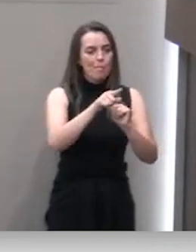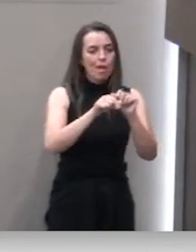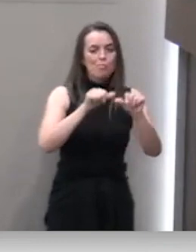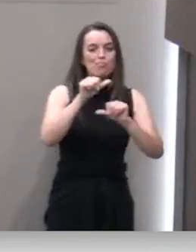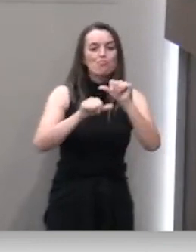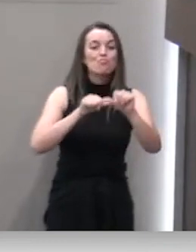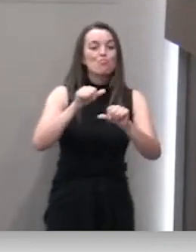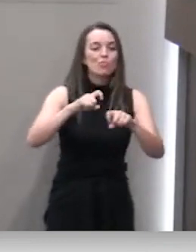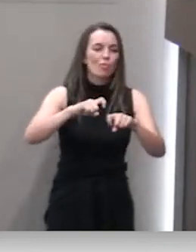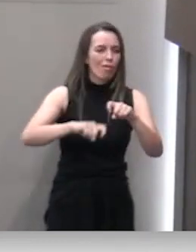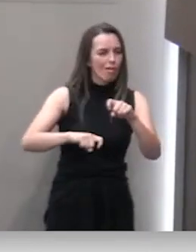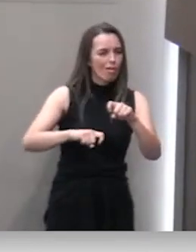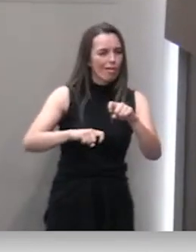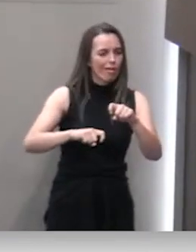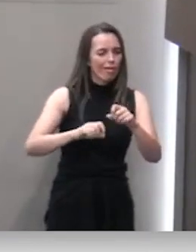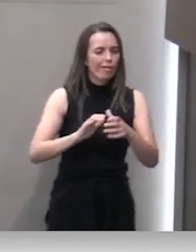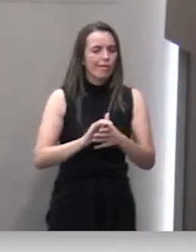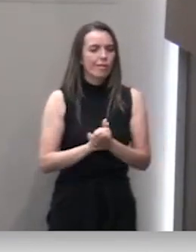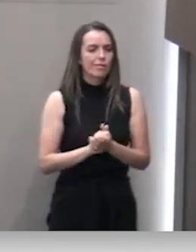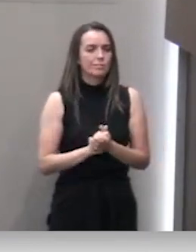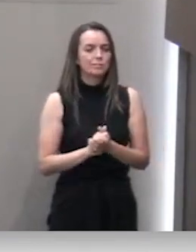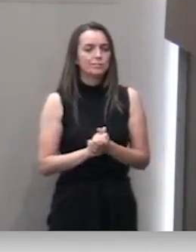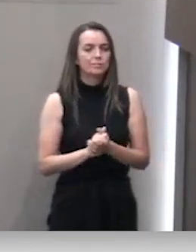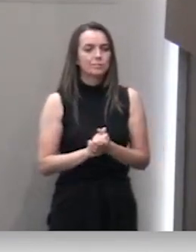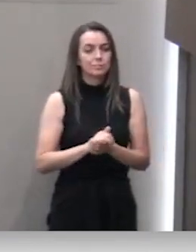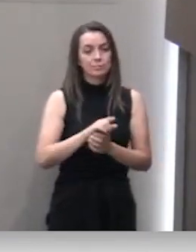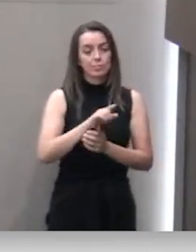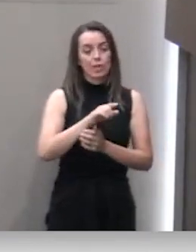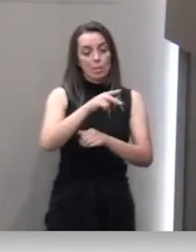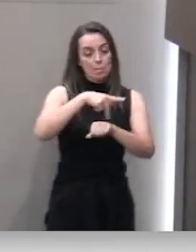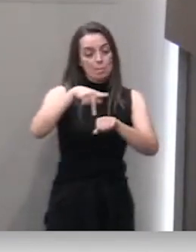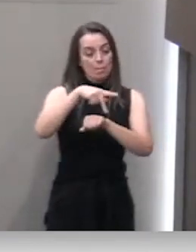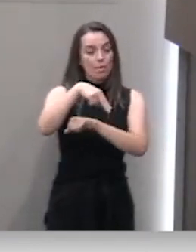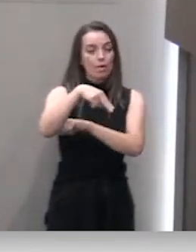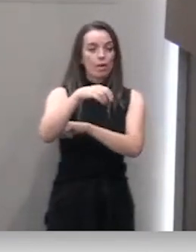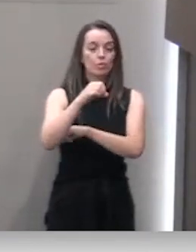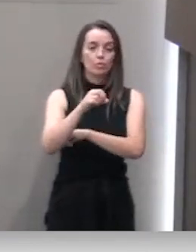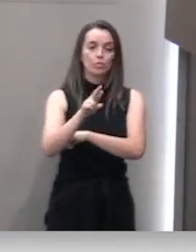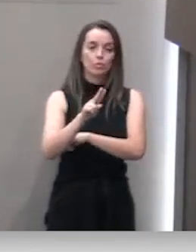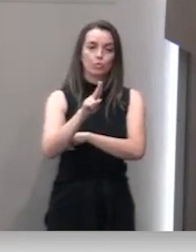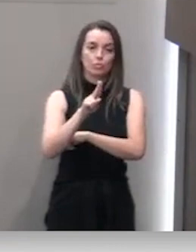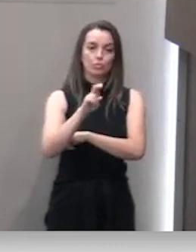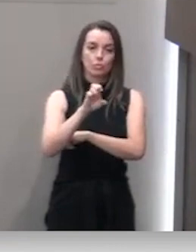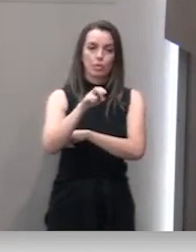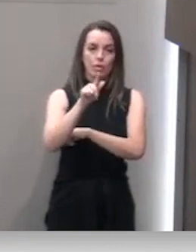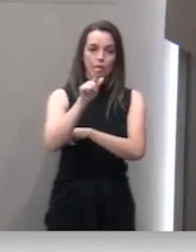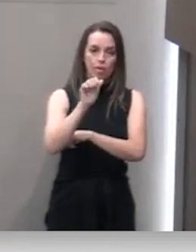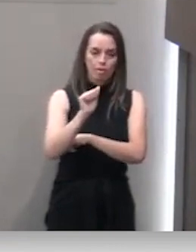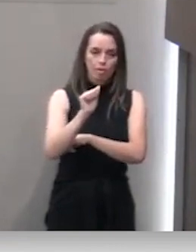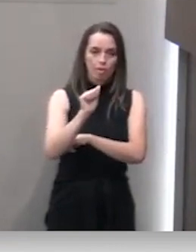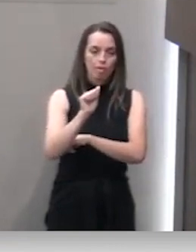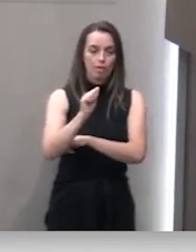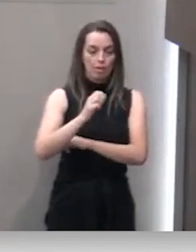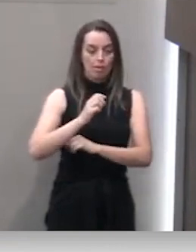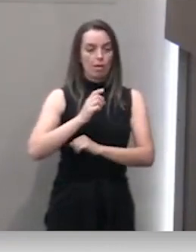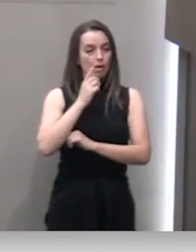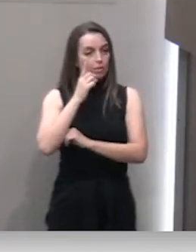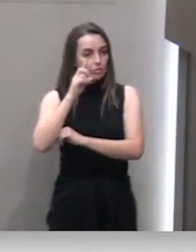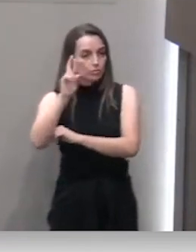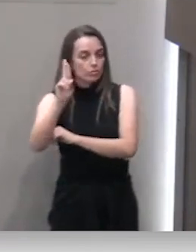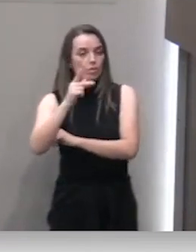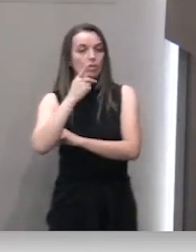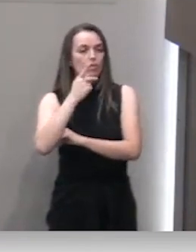Na Noruega, os pais perderam a guarda de 5 filhos porque a diretora denunciou por serem